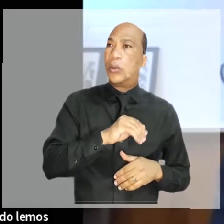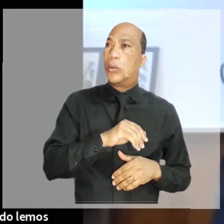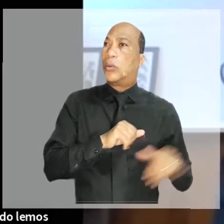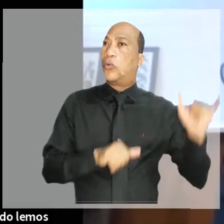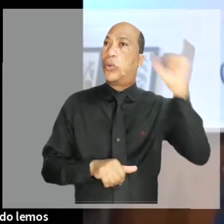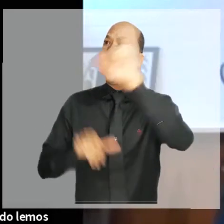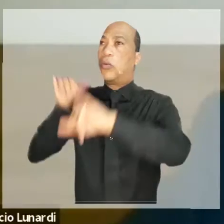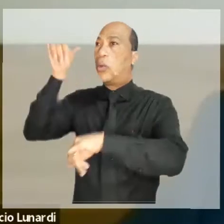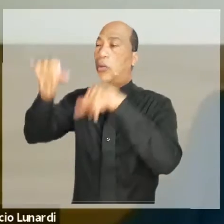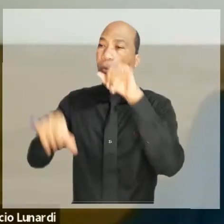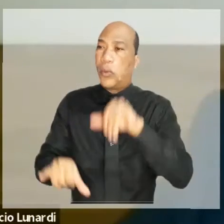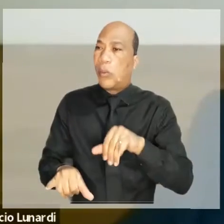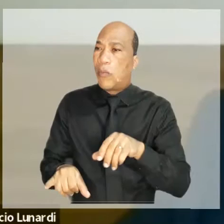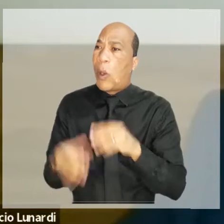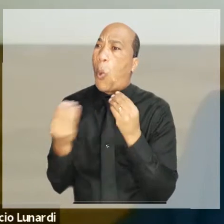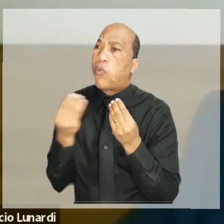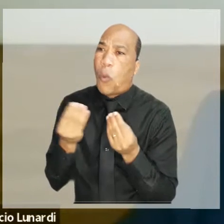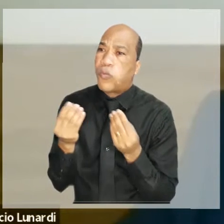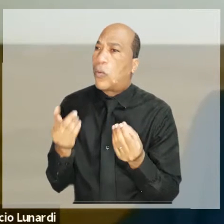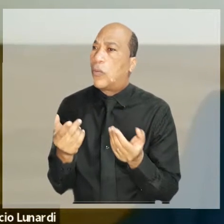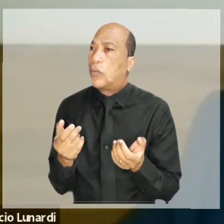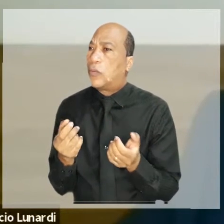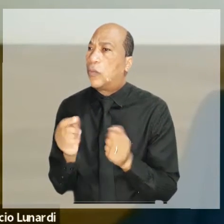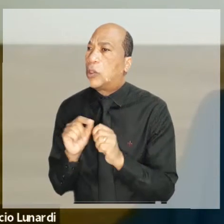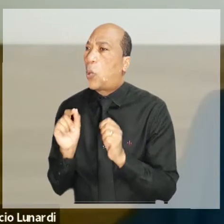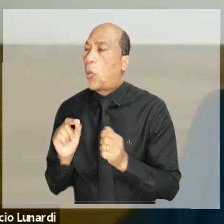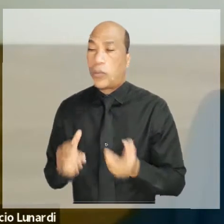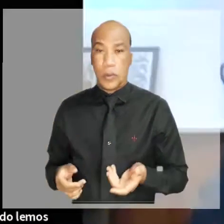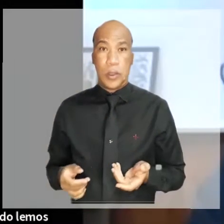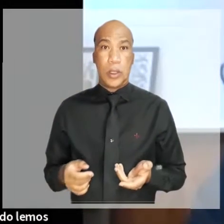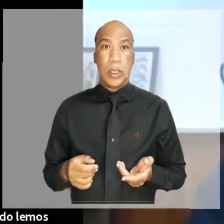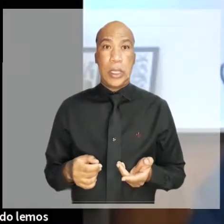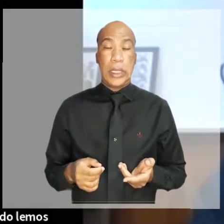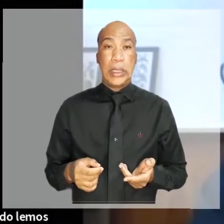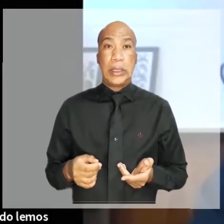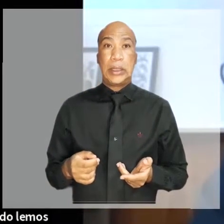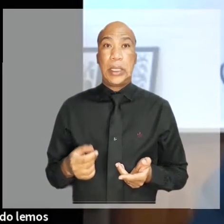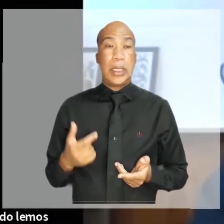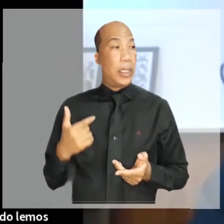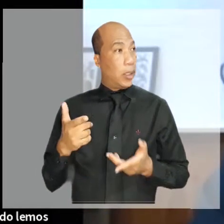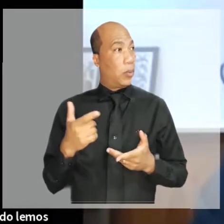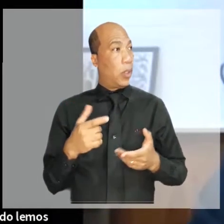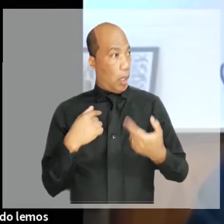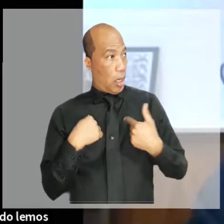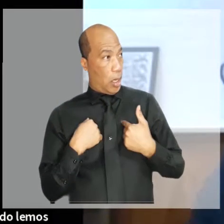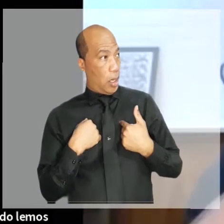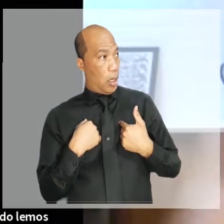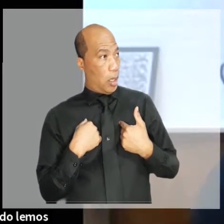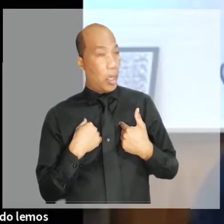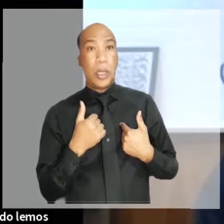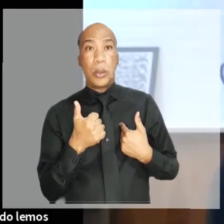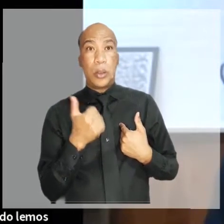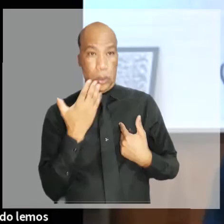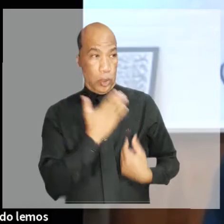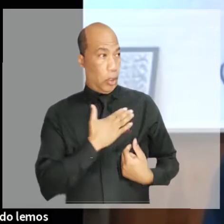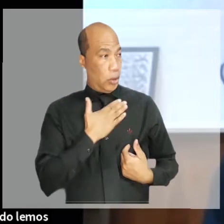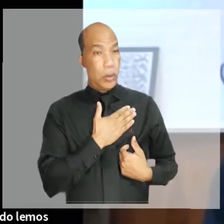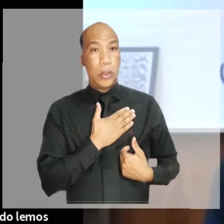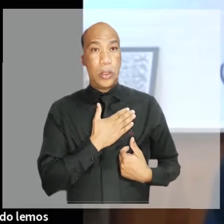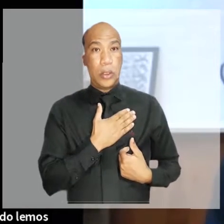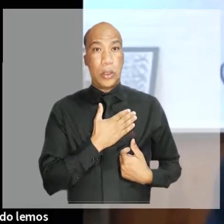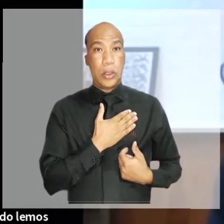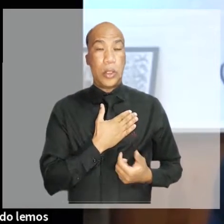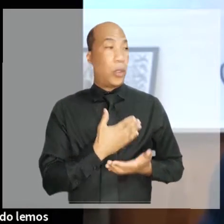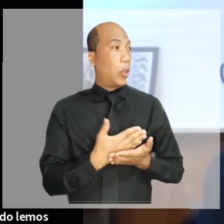tão eficiente que eles começaram a exportar até essa possibilidade. Por exemplo, eu,